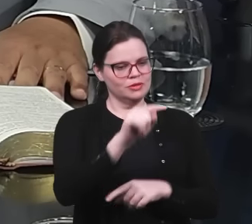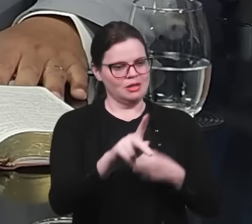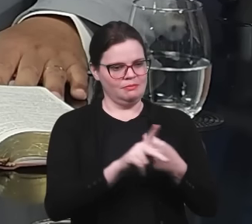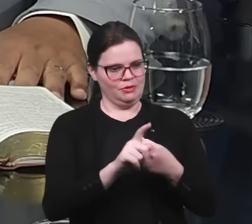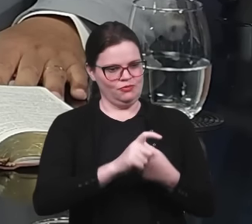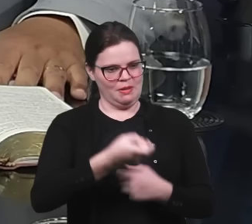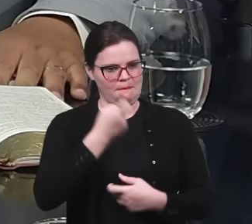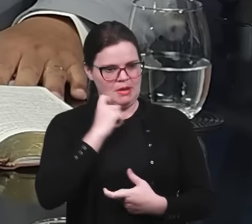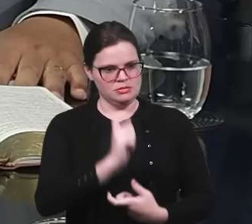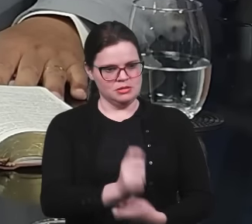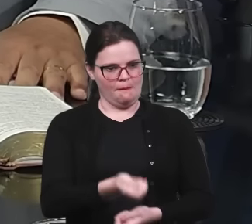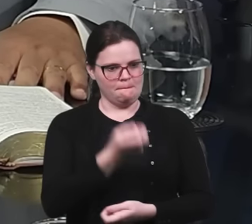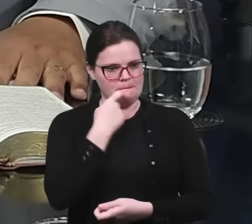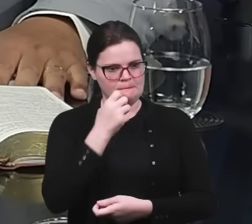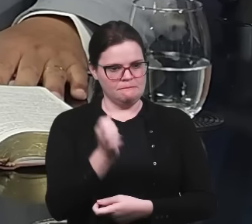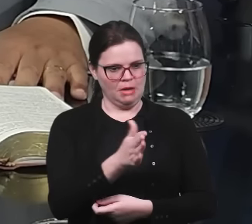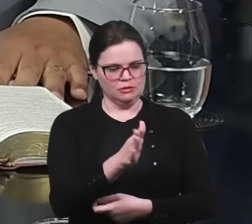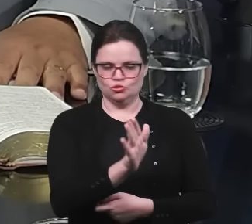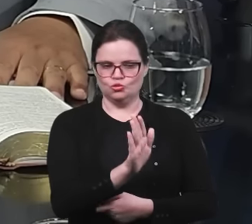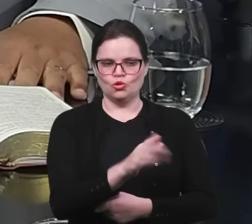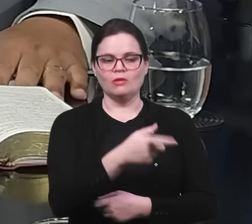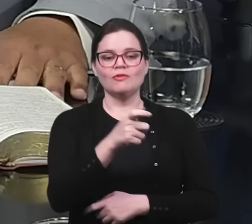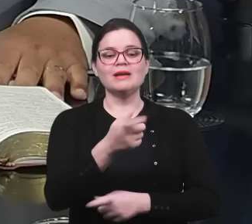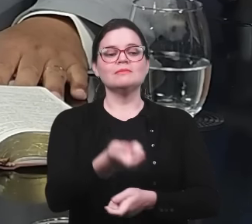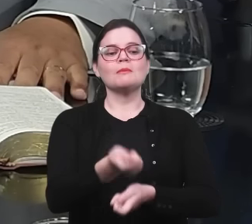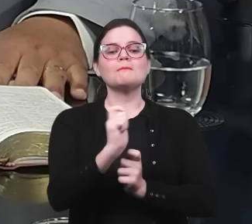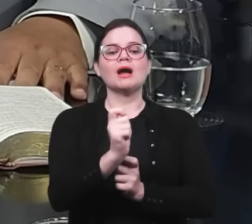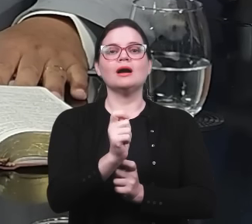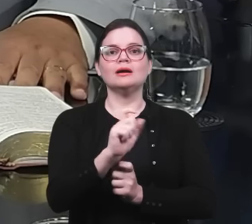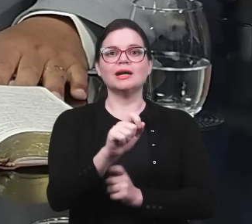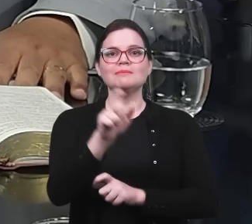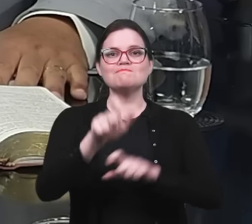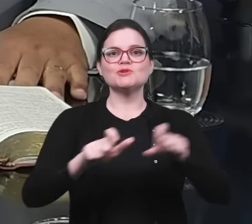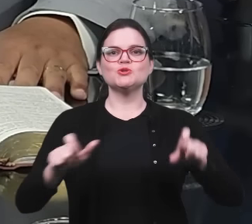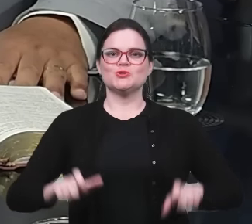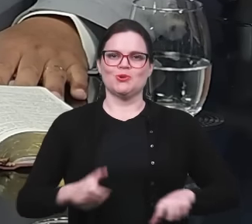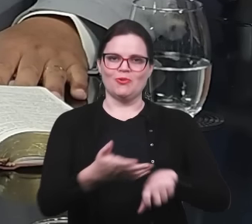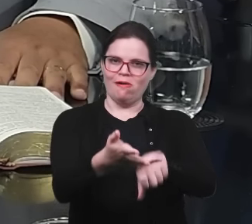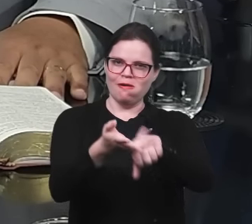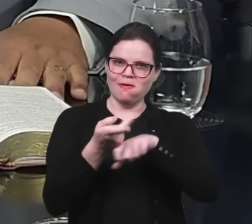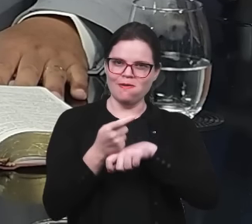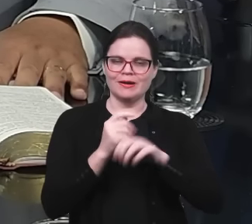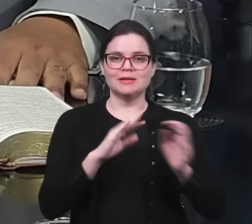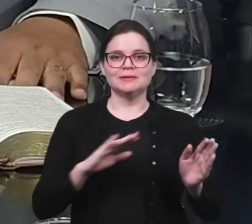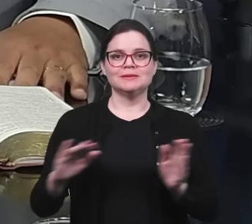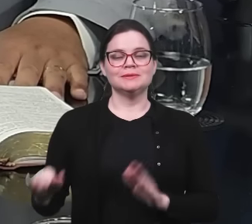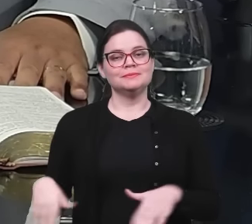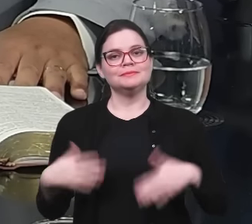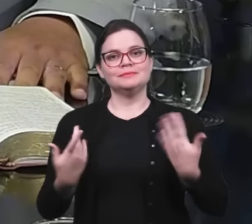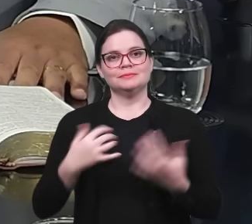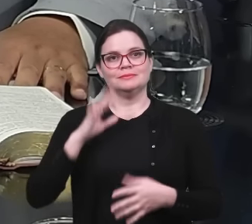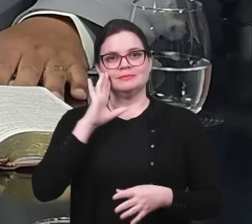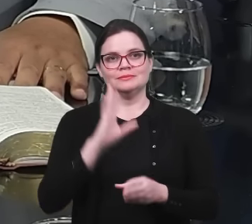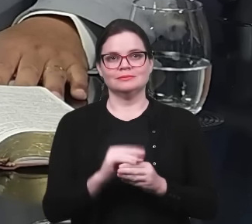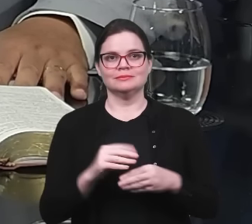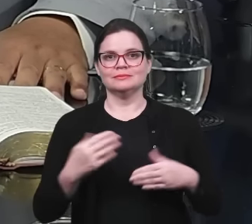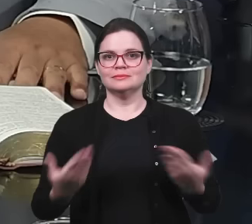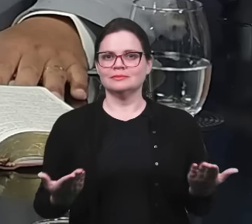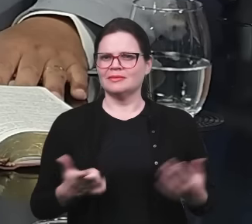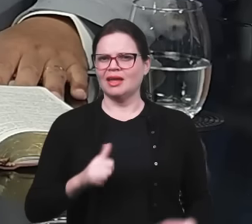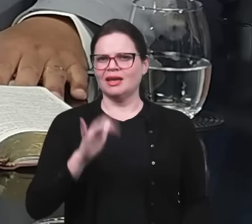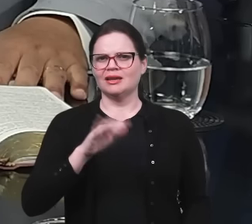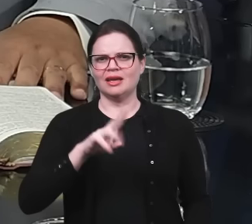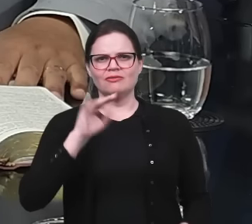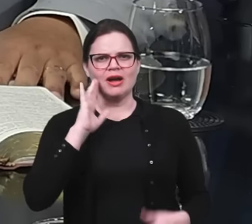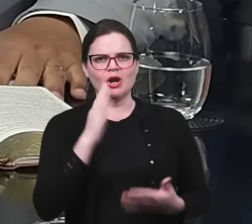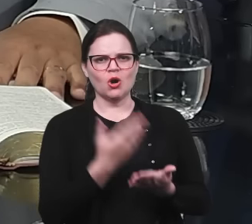homens. Então, igual o pastor Kleber falou, quem que confiaria num homem daquele